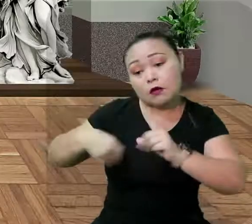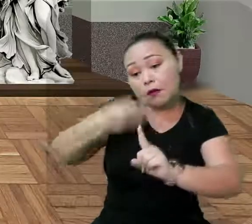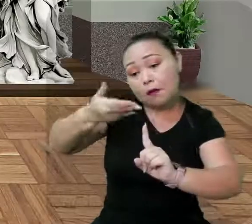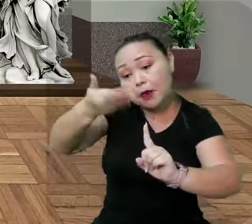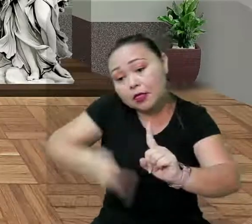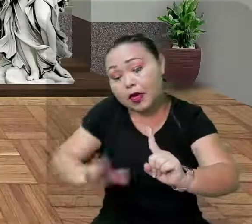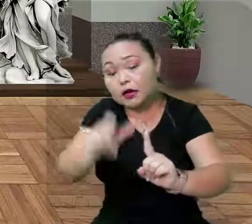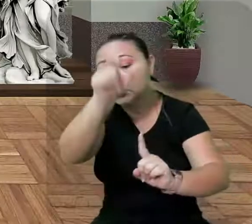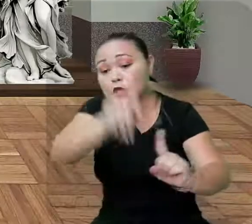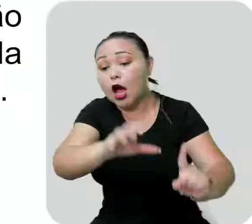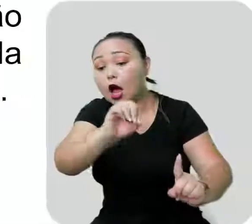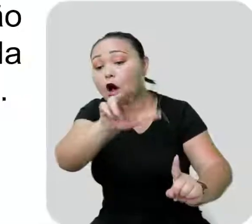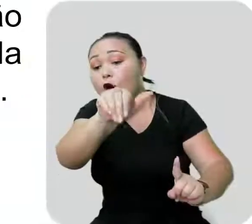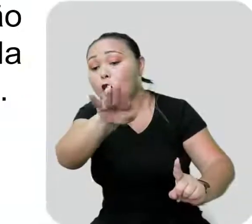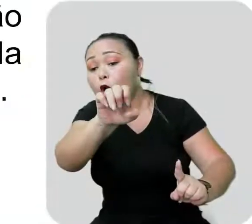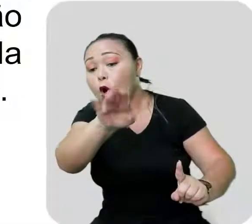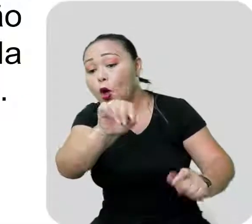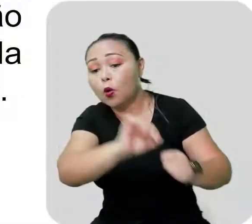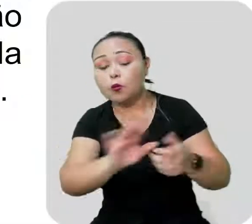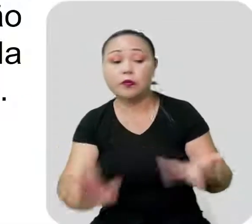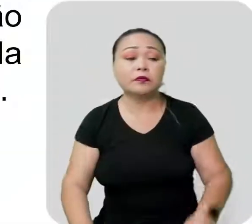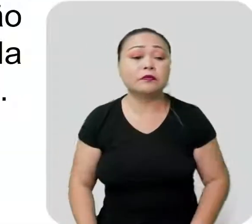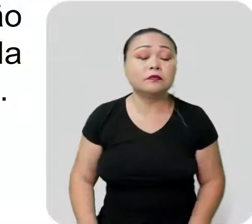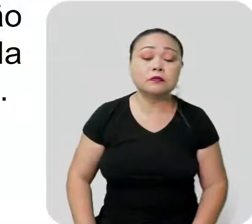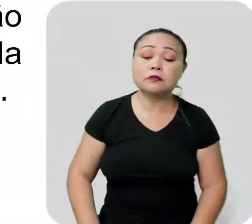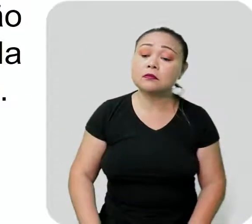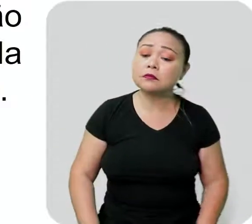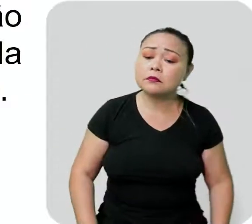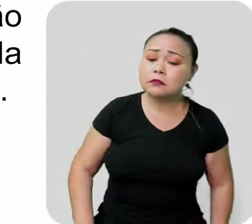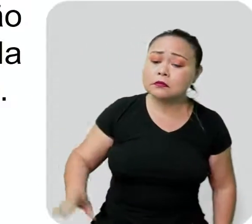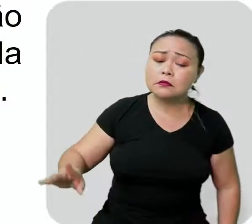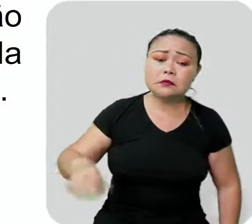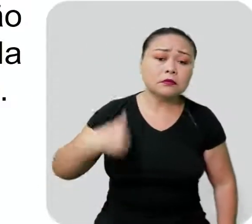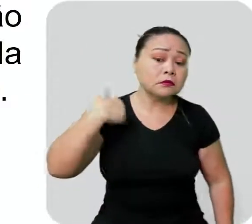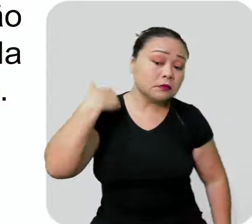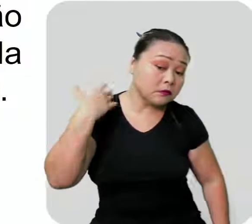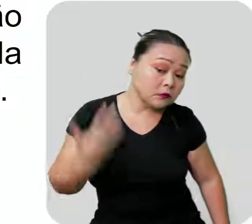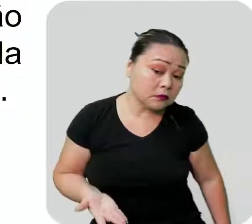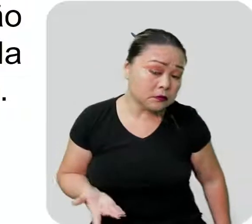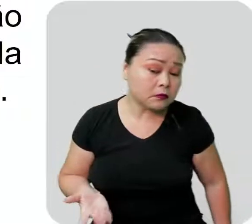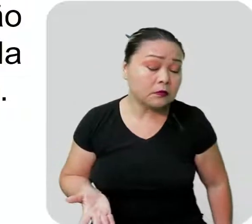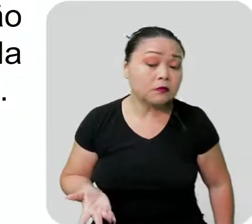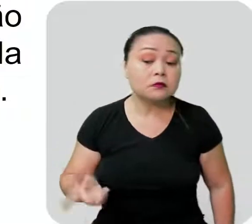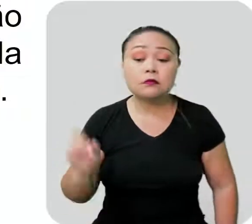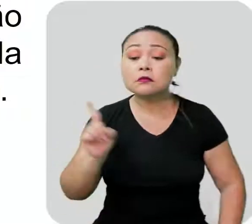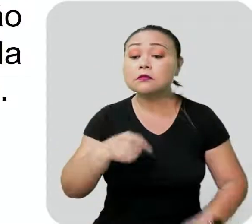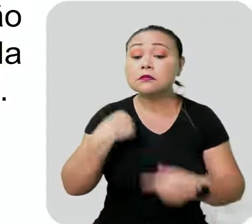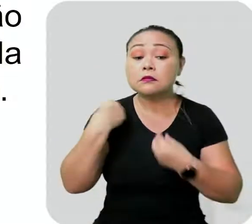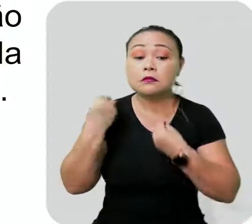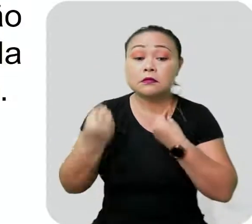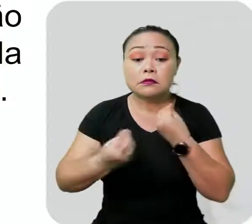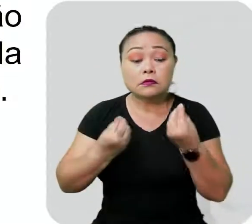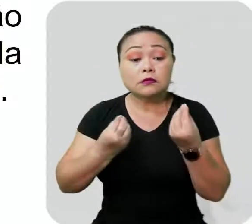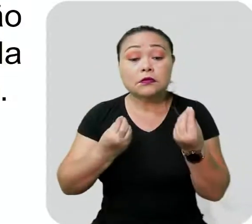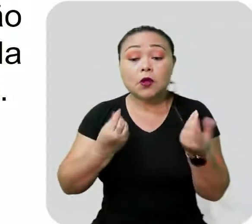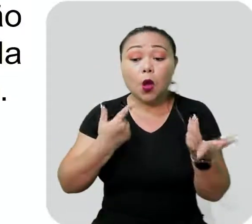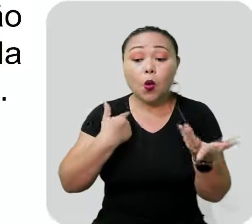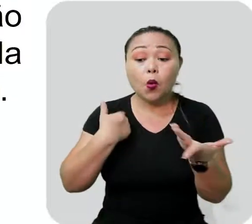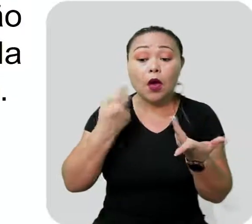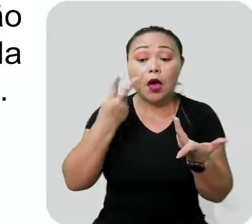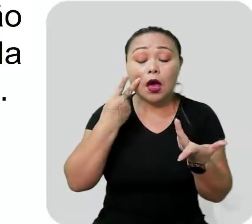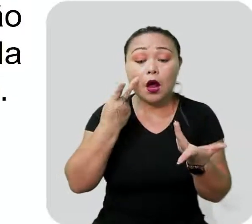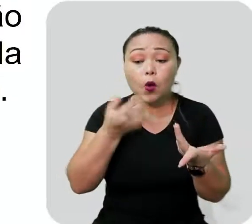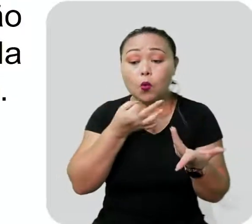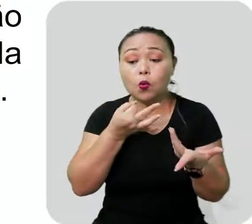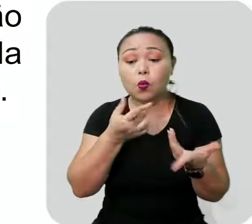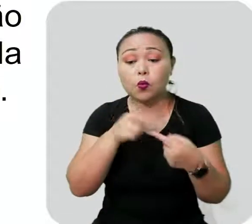Tá bom avançamos olha lá qual seria a visão dos vencedores